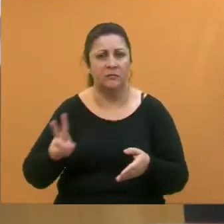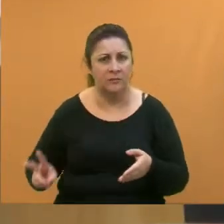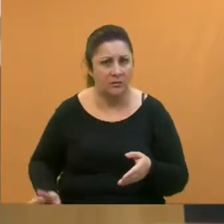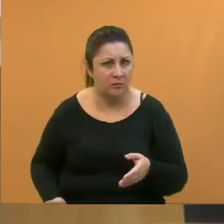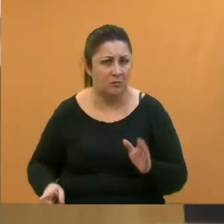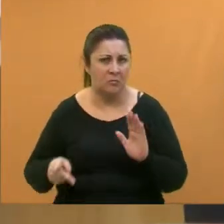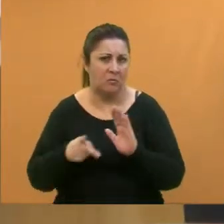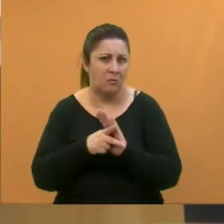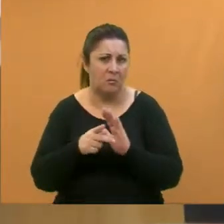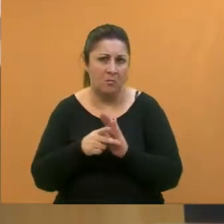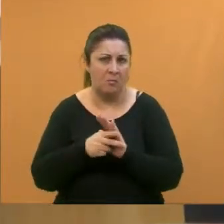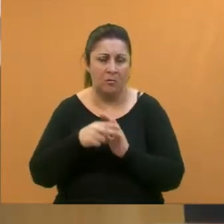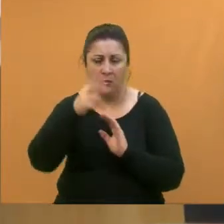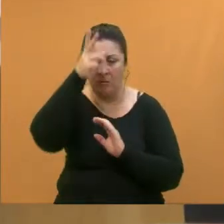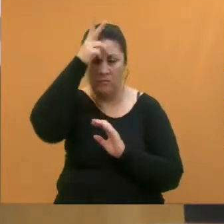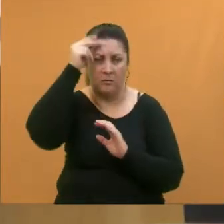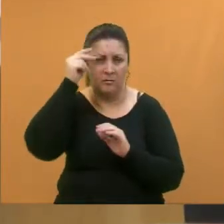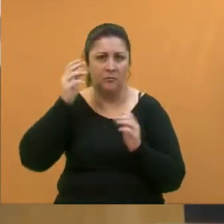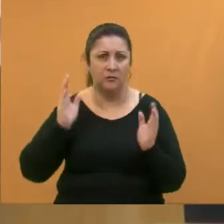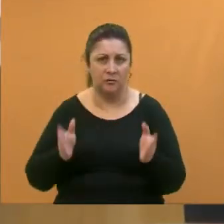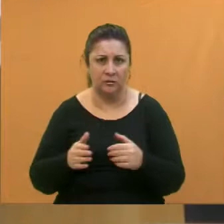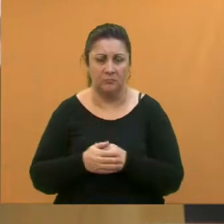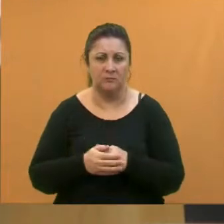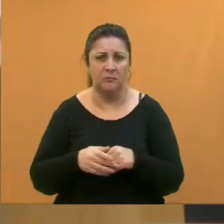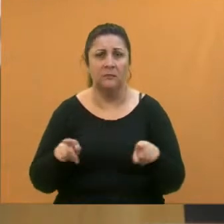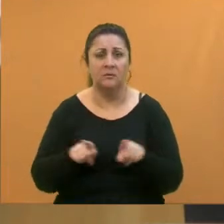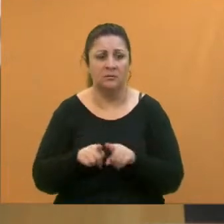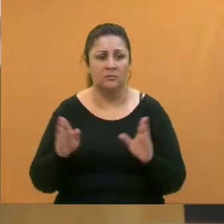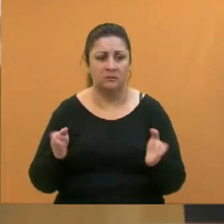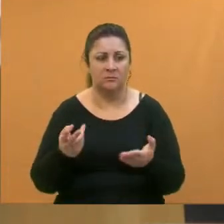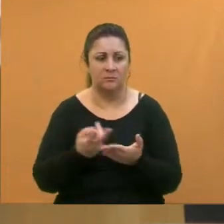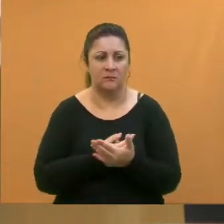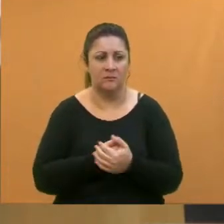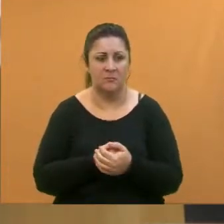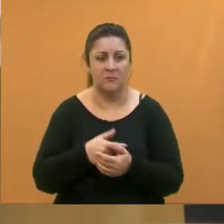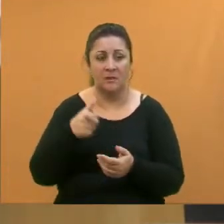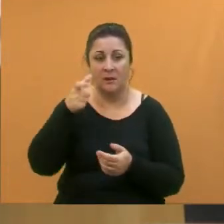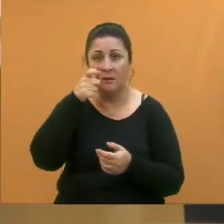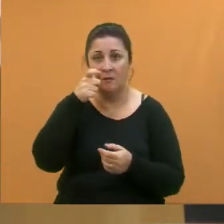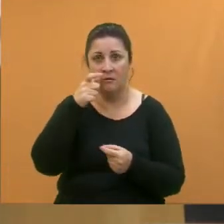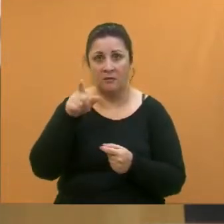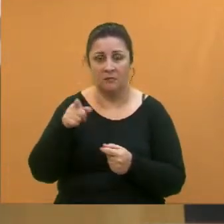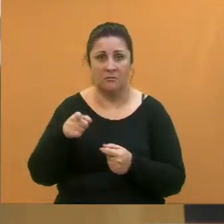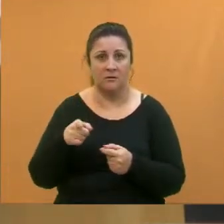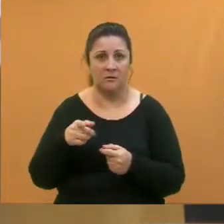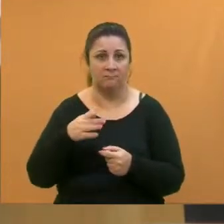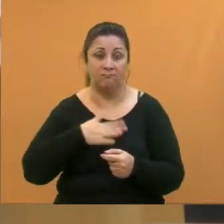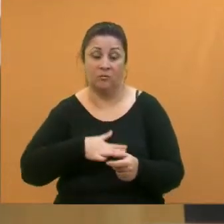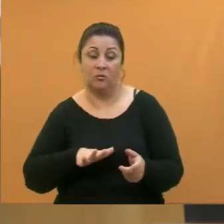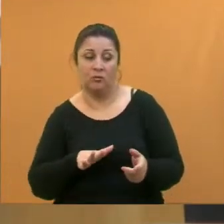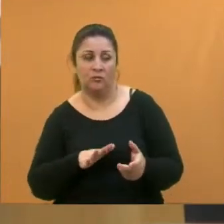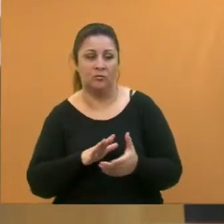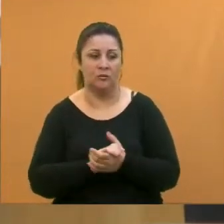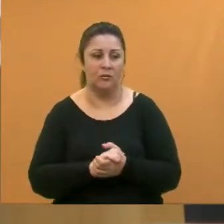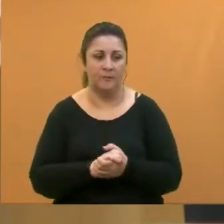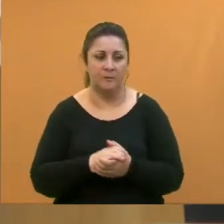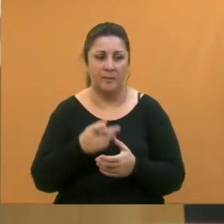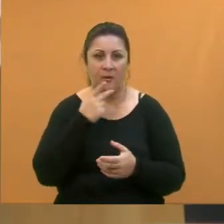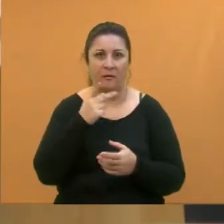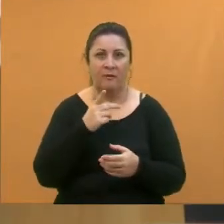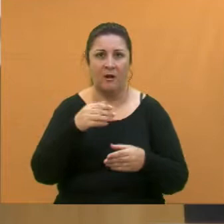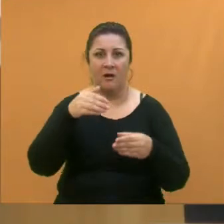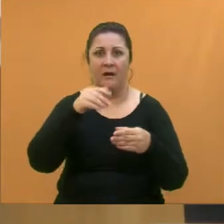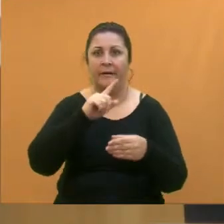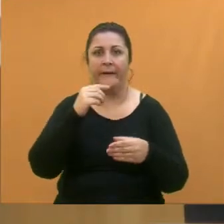também, já cometi equívocos. Viu, Abner? Eu vi que você ficou um pouco chateado, e sabe o respeito que eu tenho por você, quando você falou da gente não